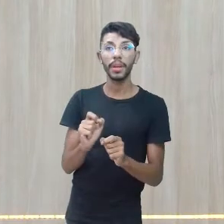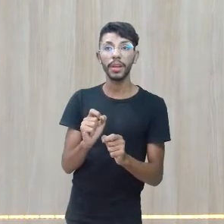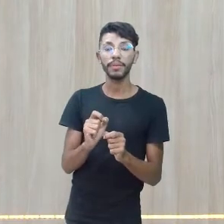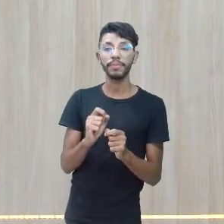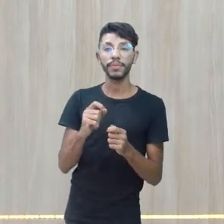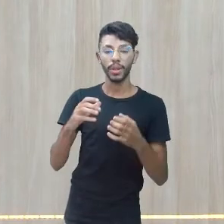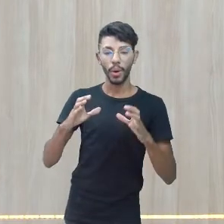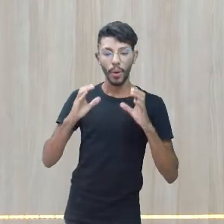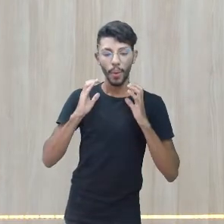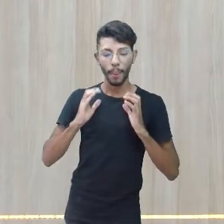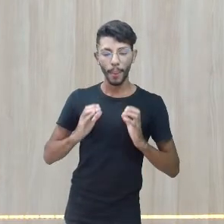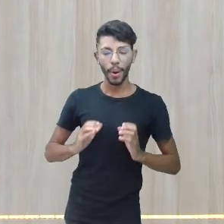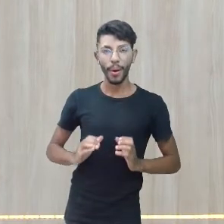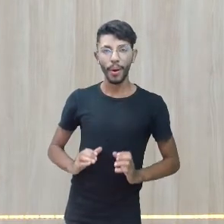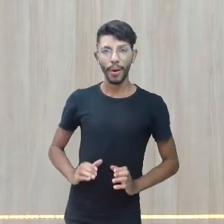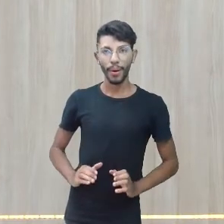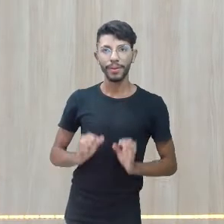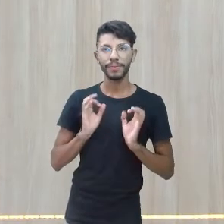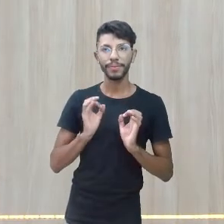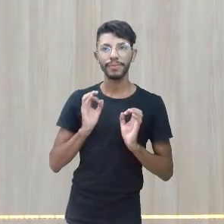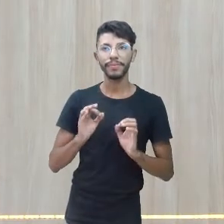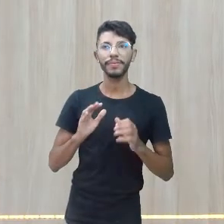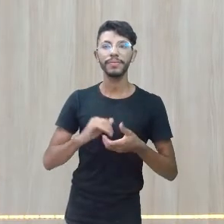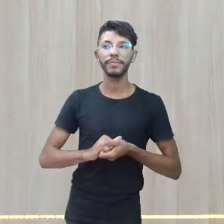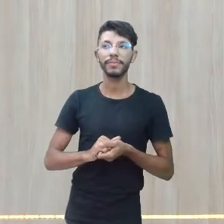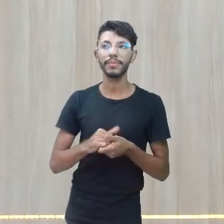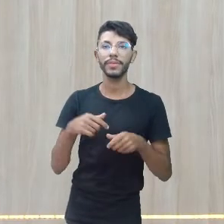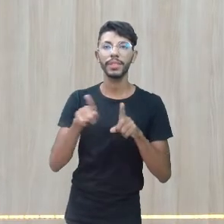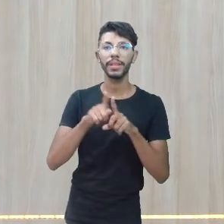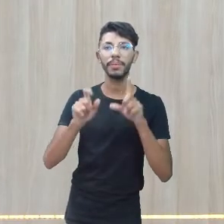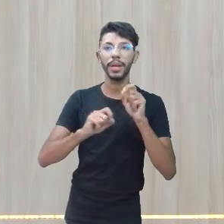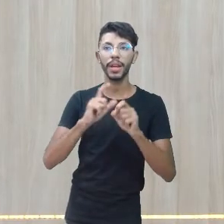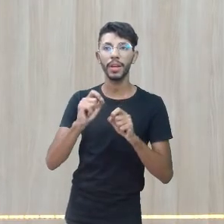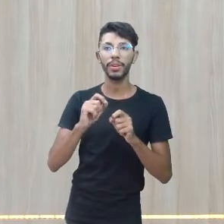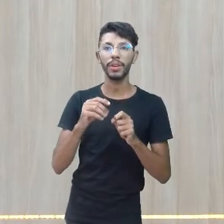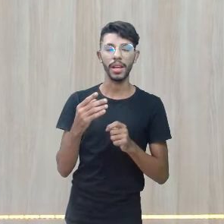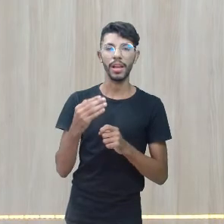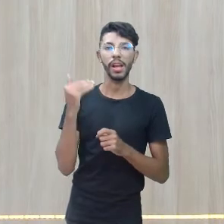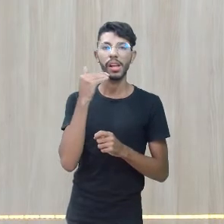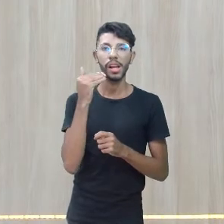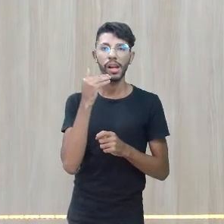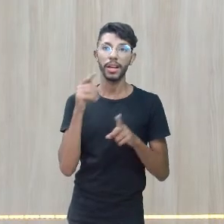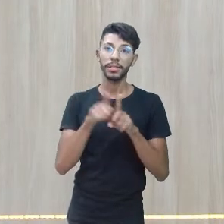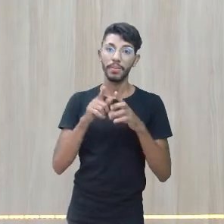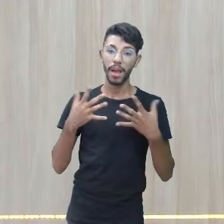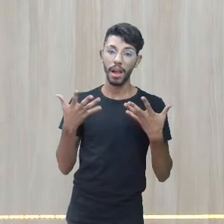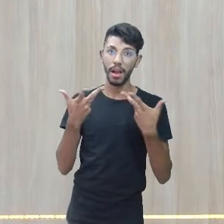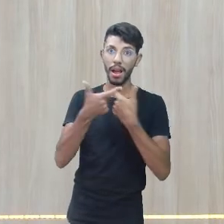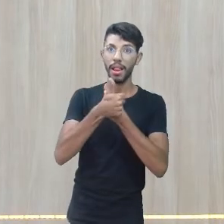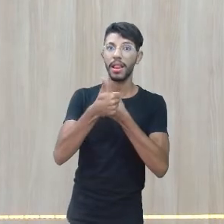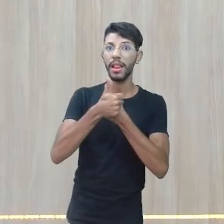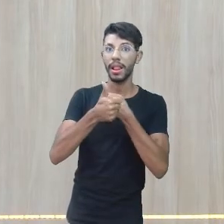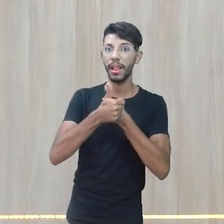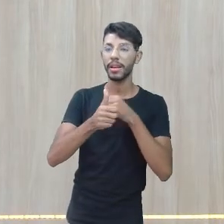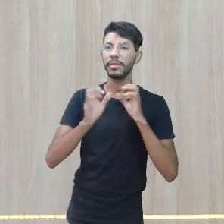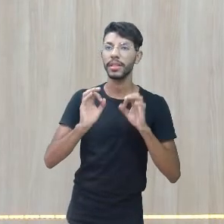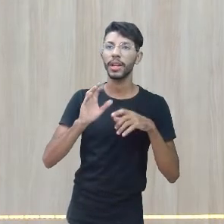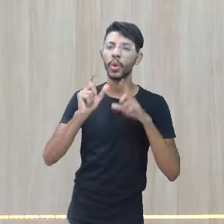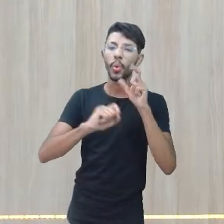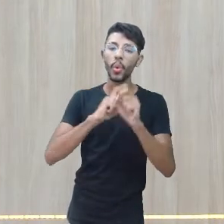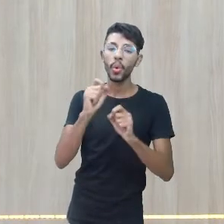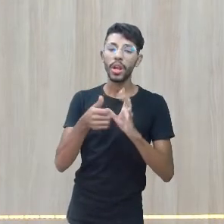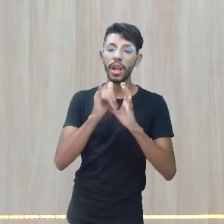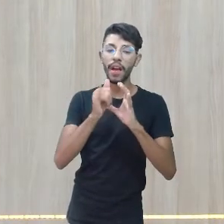o comportamento, não é? O defeito, a qualidade, não é? O que essa fábula